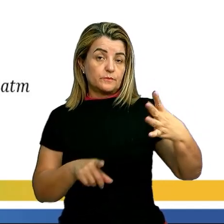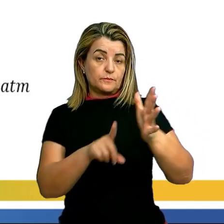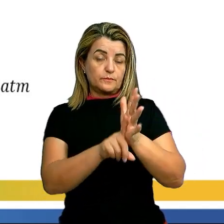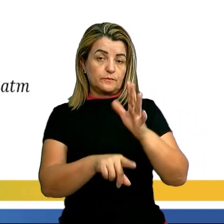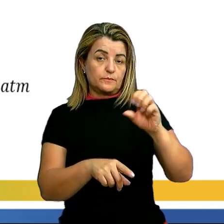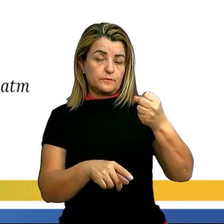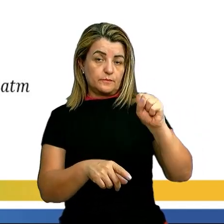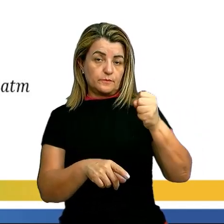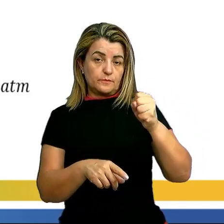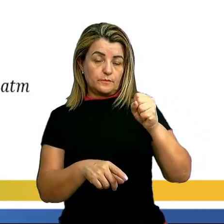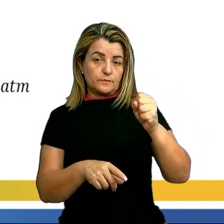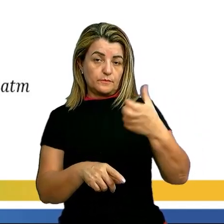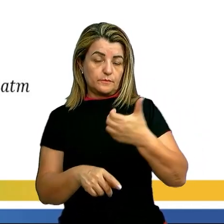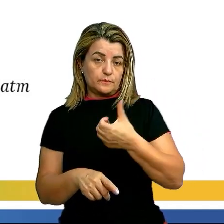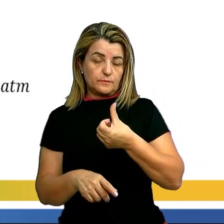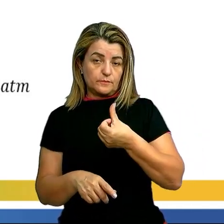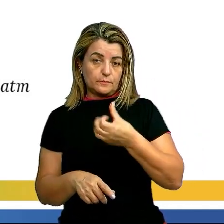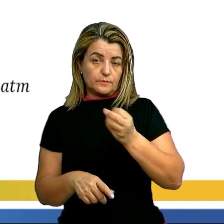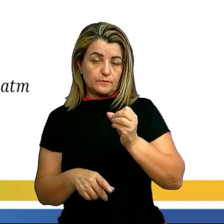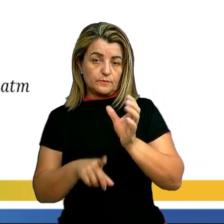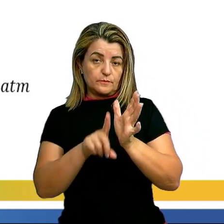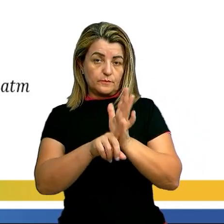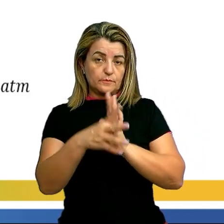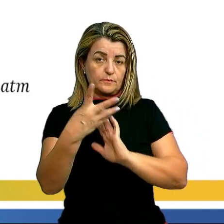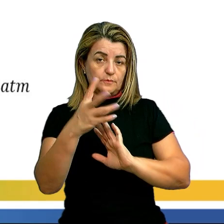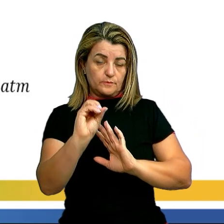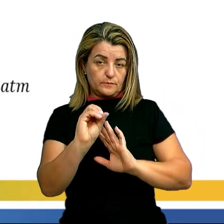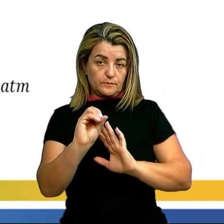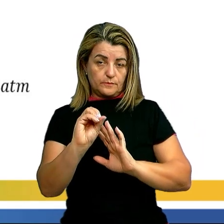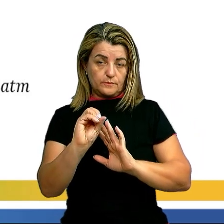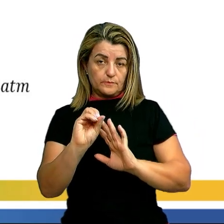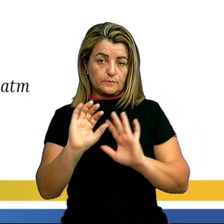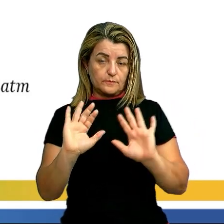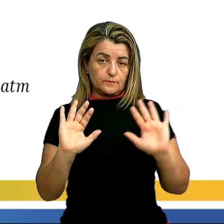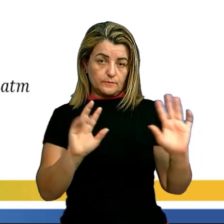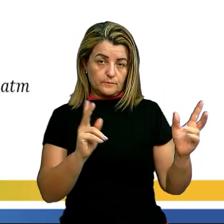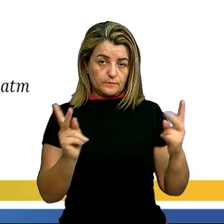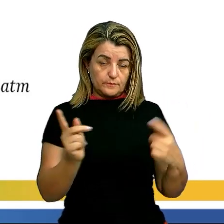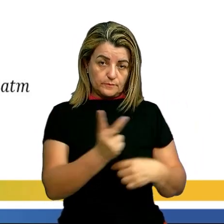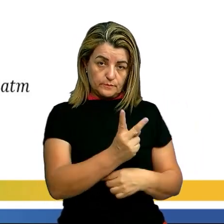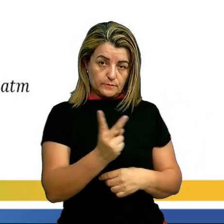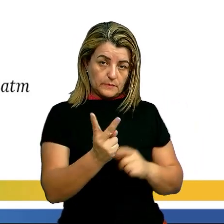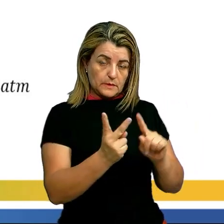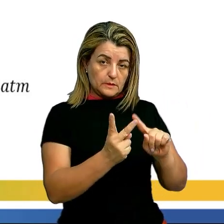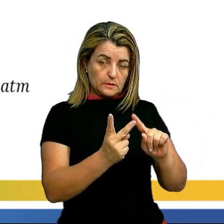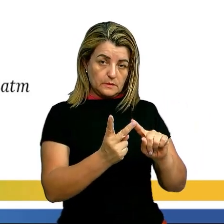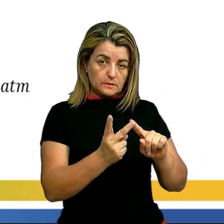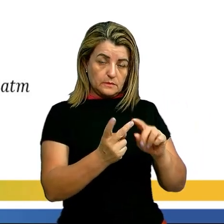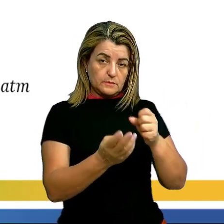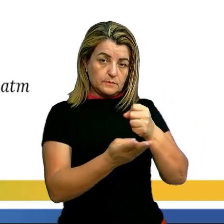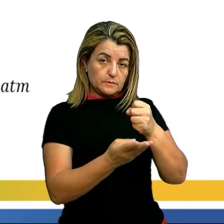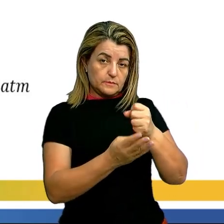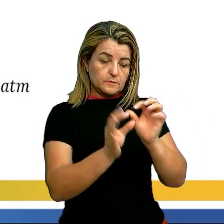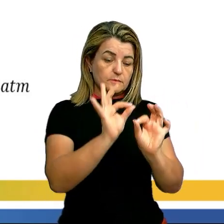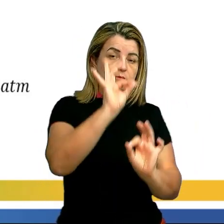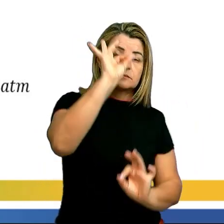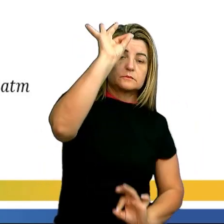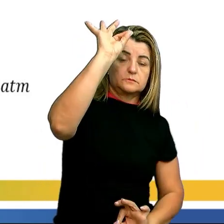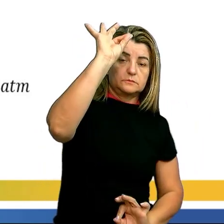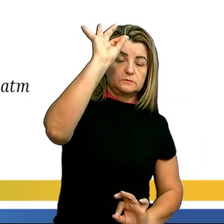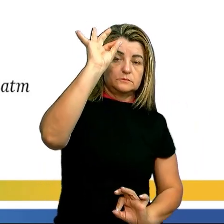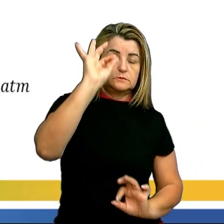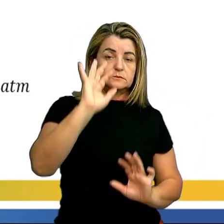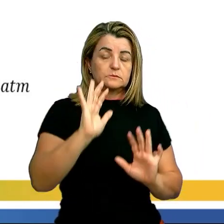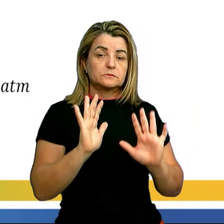8, 60 menos 40, ok? Ficando esses valores aí para a base e a altura. E a fórmula